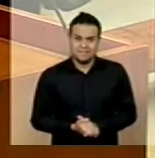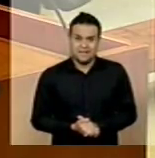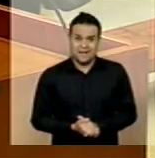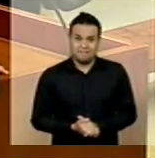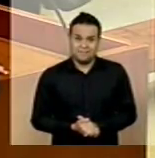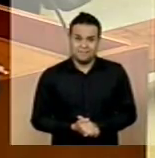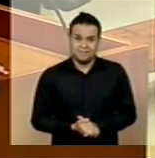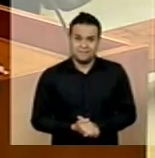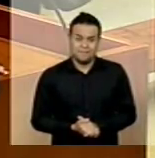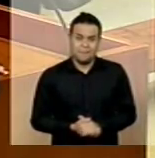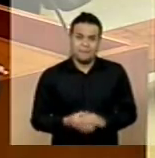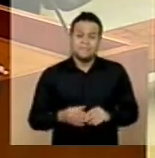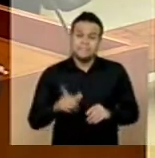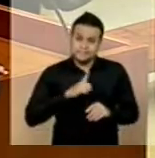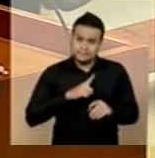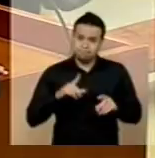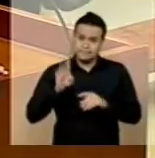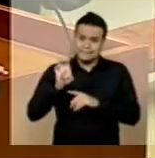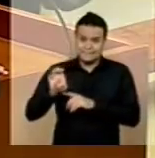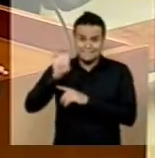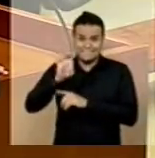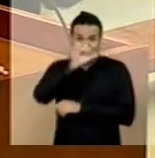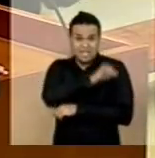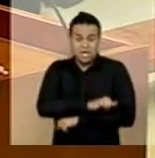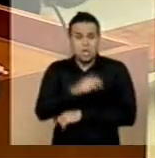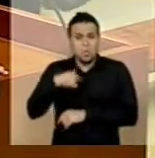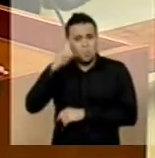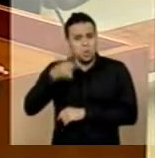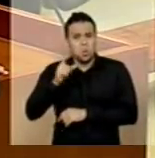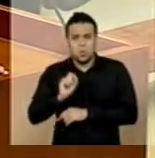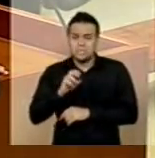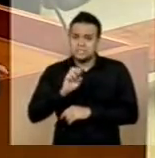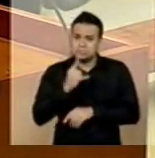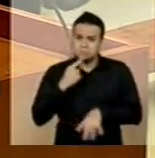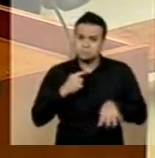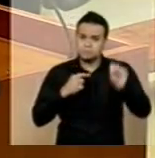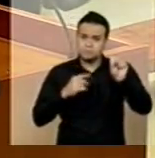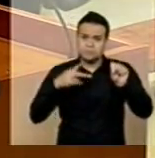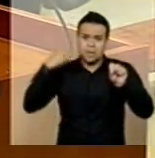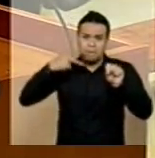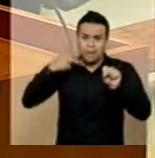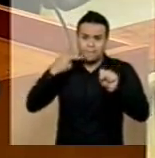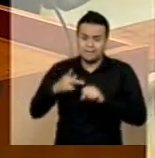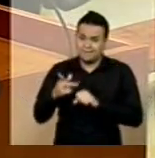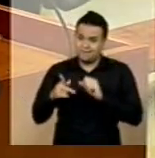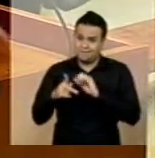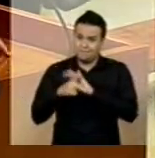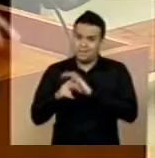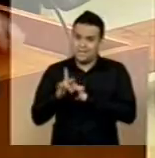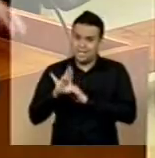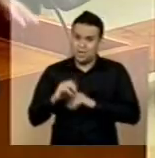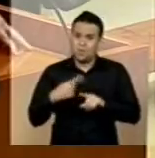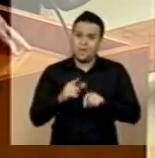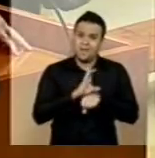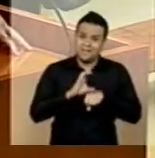Janeiro, de forma pioneira, determinou que cassação de mandato parlamentar era por voto aberto, quando a Constituição Federal